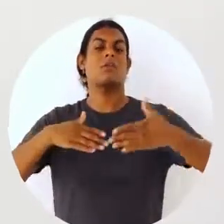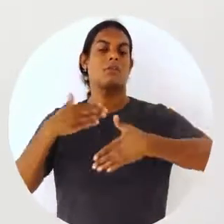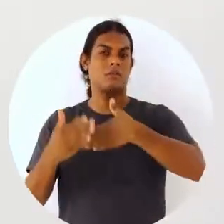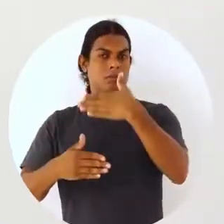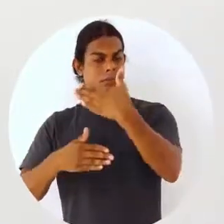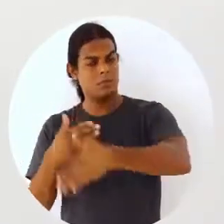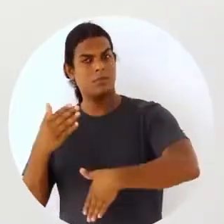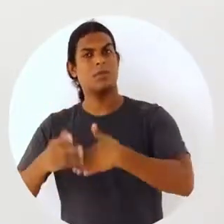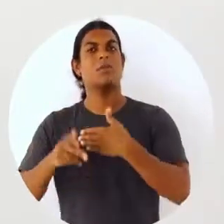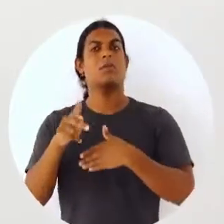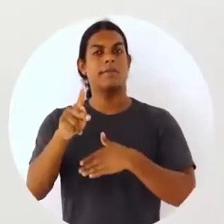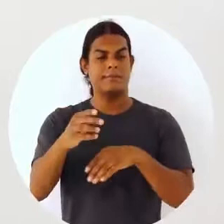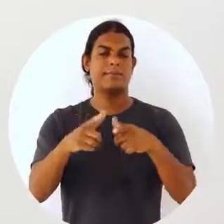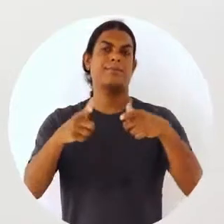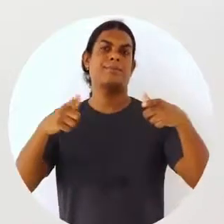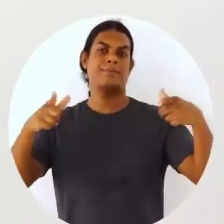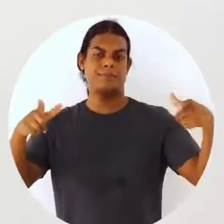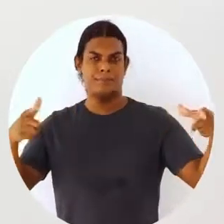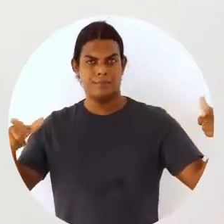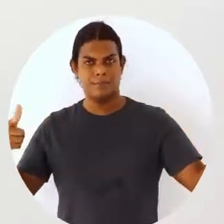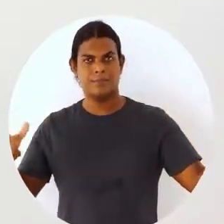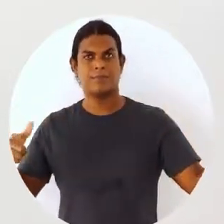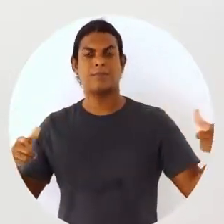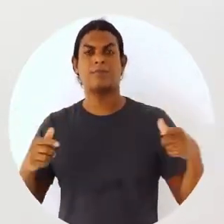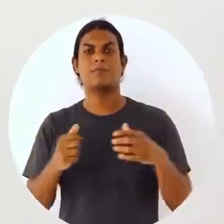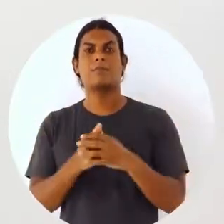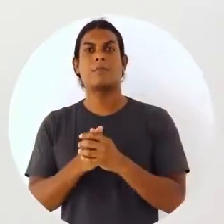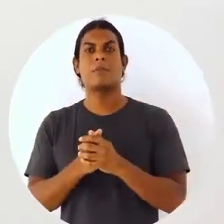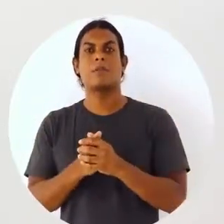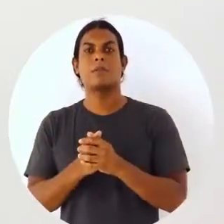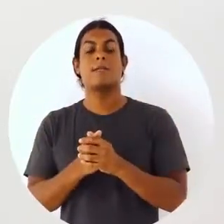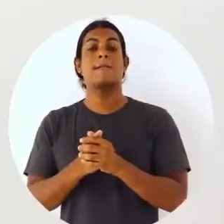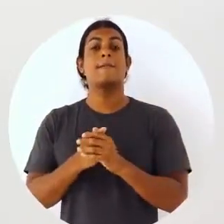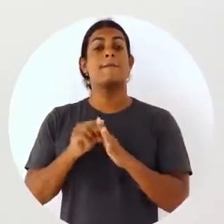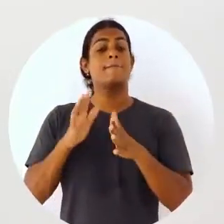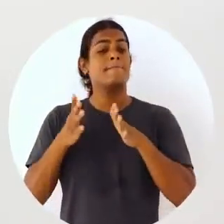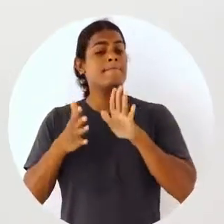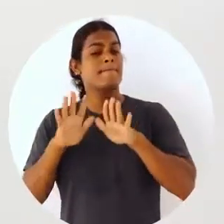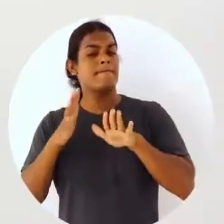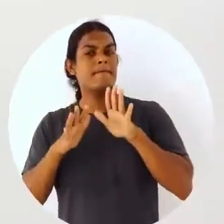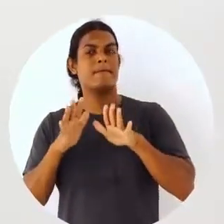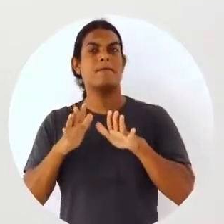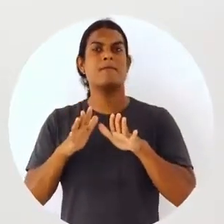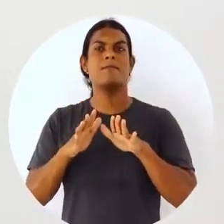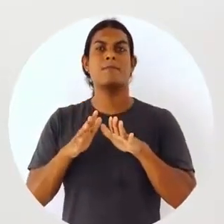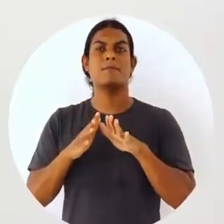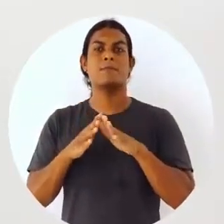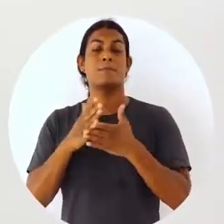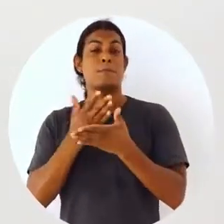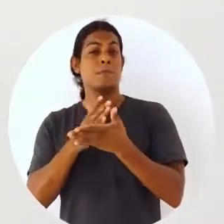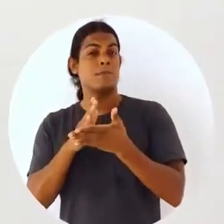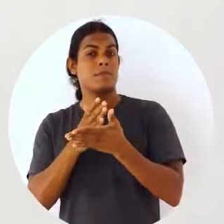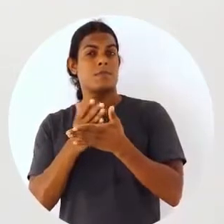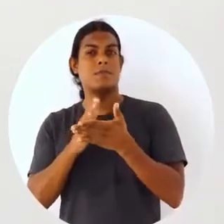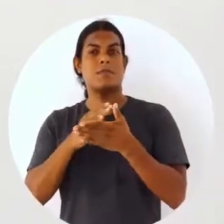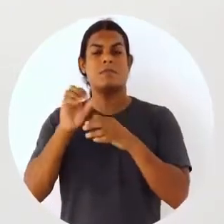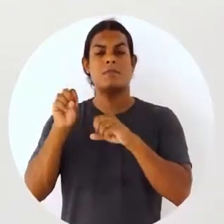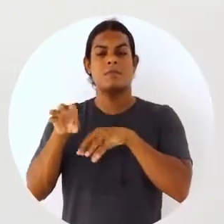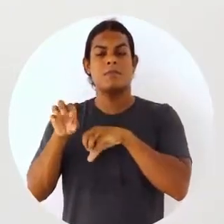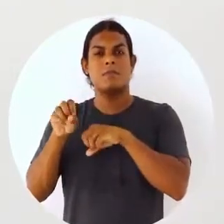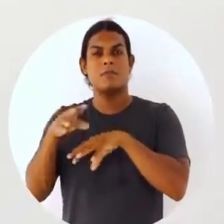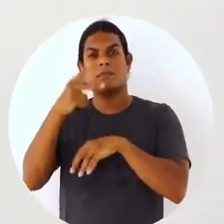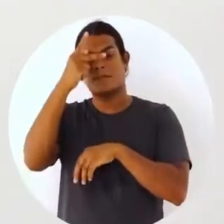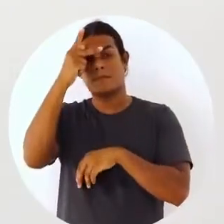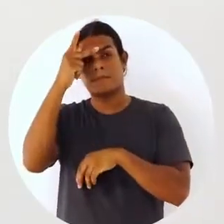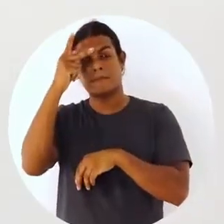espaço, e o que fez com que alguns mestres artesãos perceberam que a quantidade de